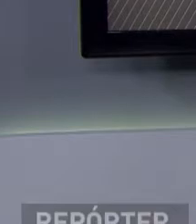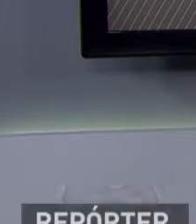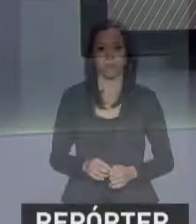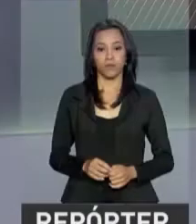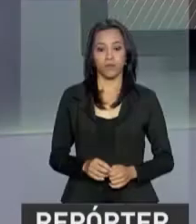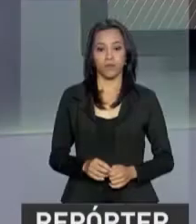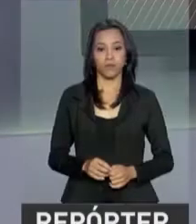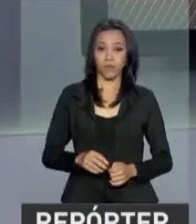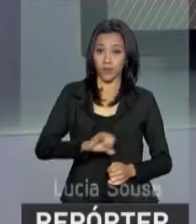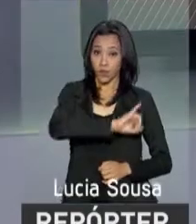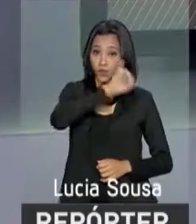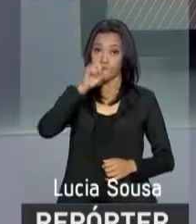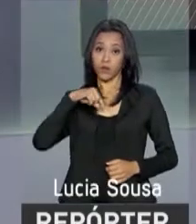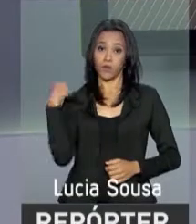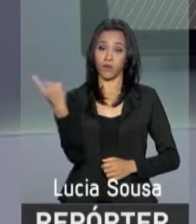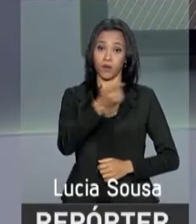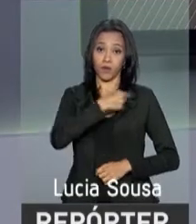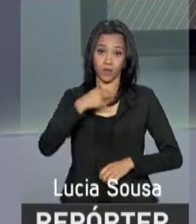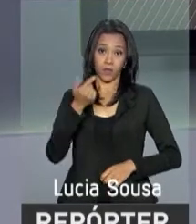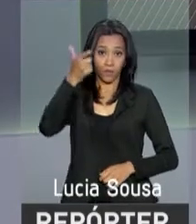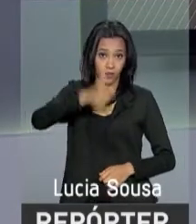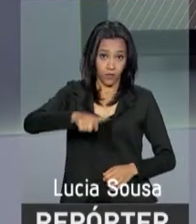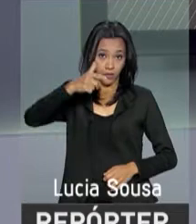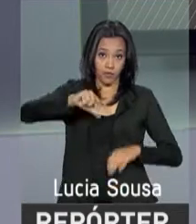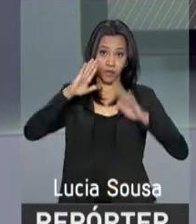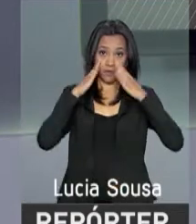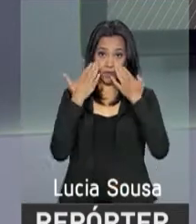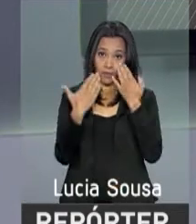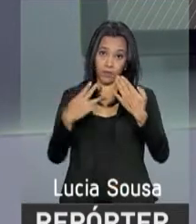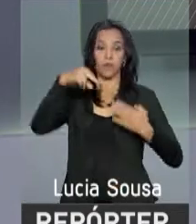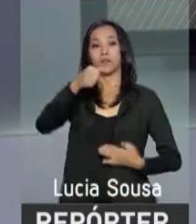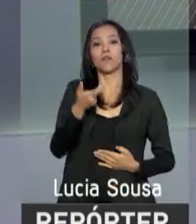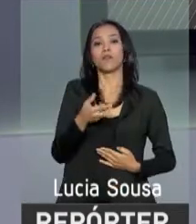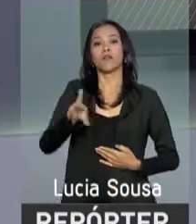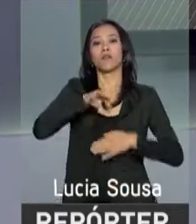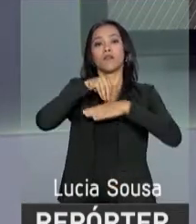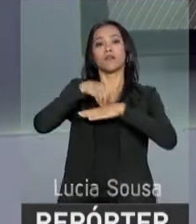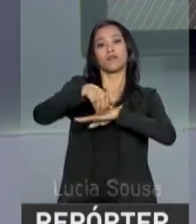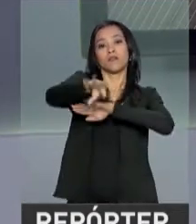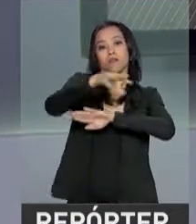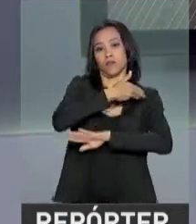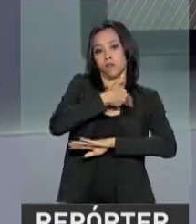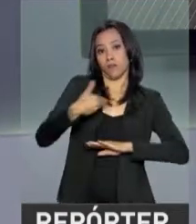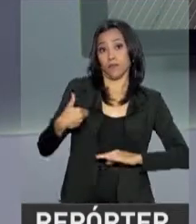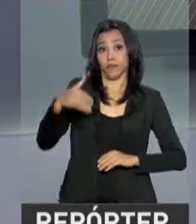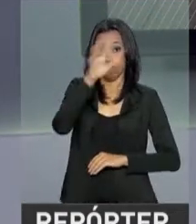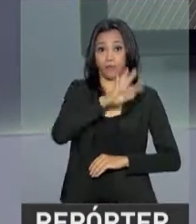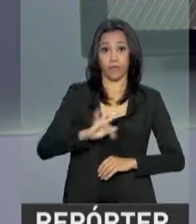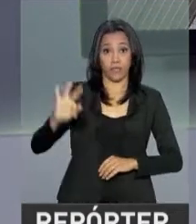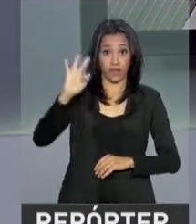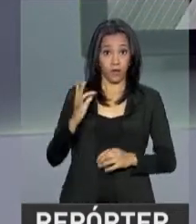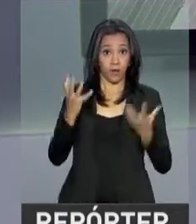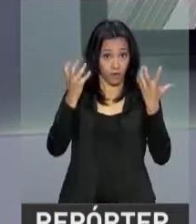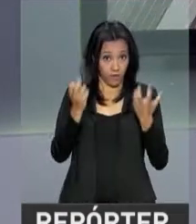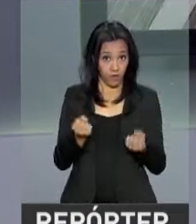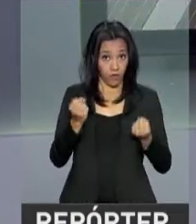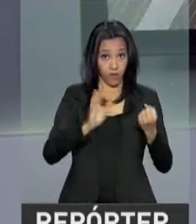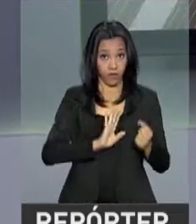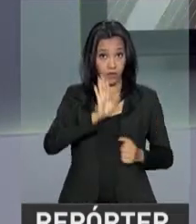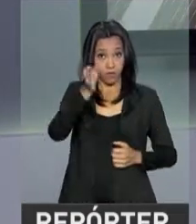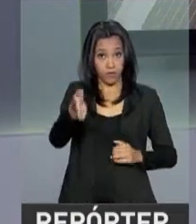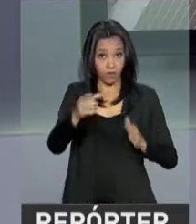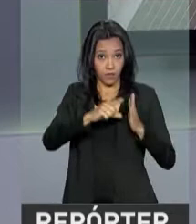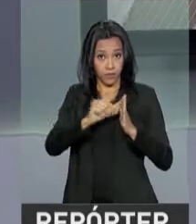lá voltamos com mais uma edição do repórter nbr as notícias do governo federal e vamos voltar ao palácio do planalto